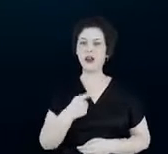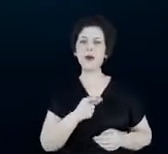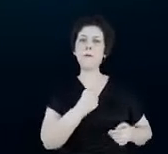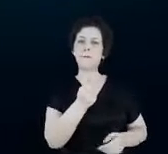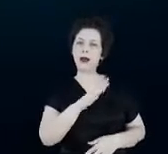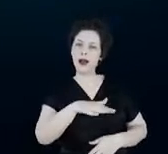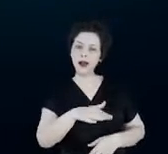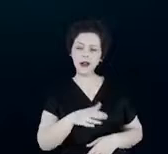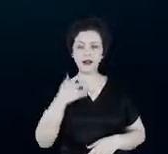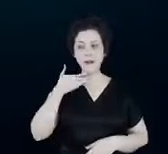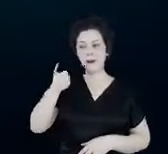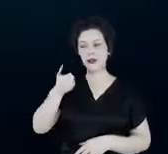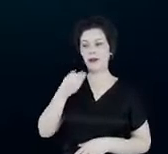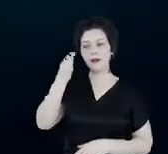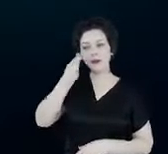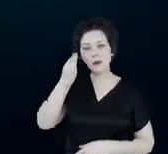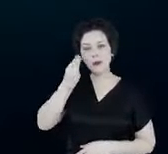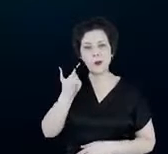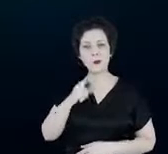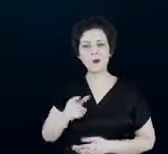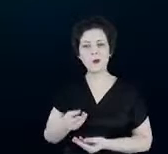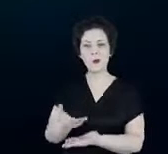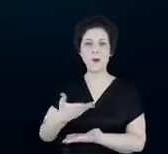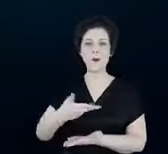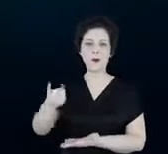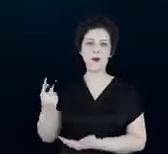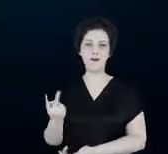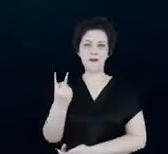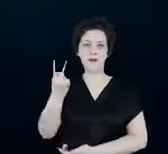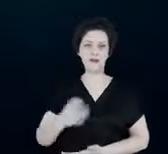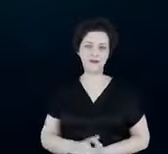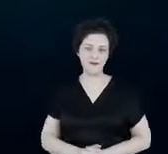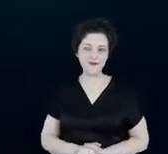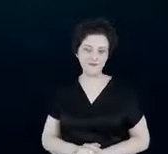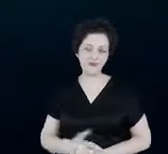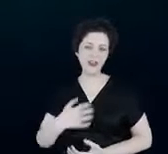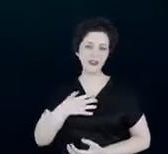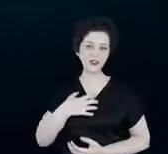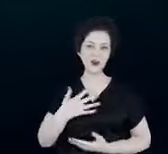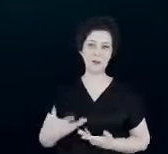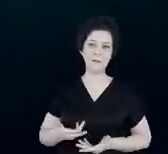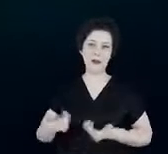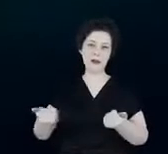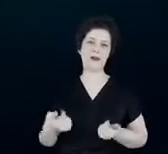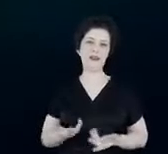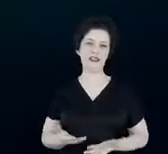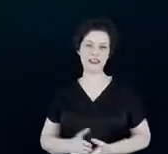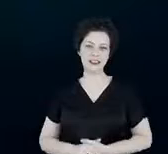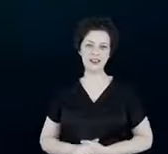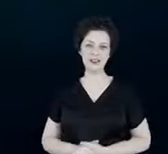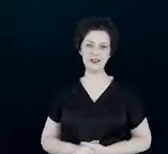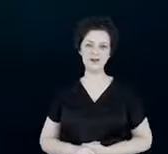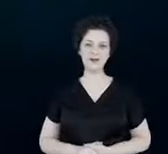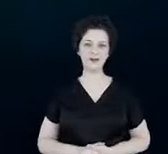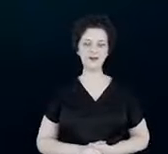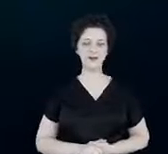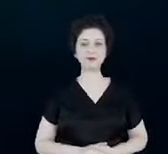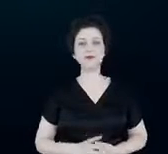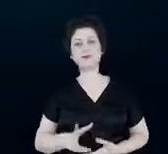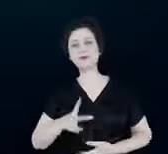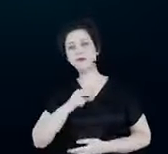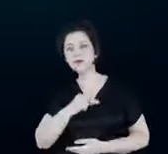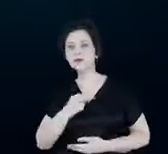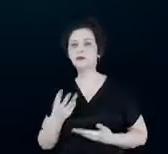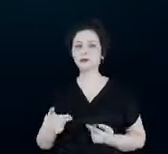melhor experiência e consegue dar entregar valor para o cliente de uma forma muito mais conveniente tá poxa o